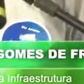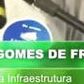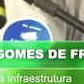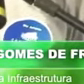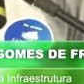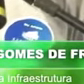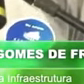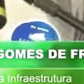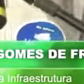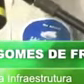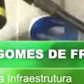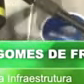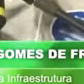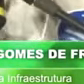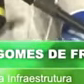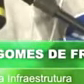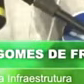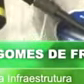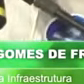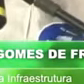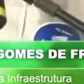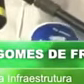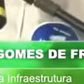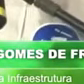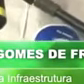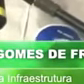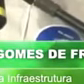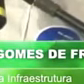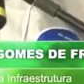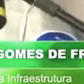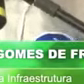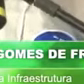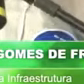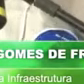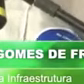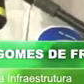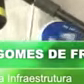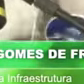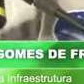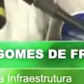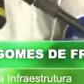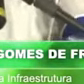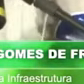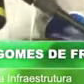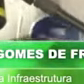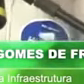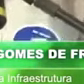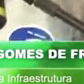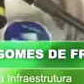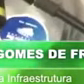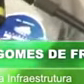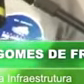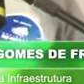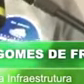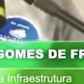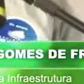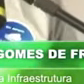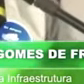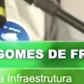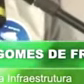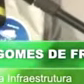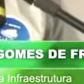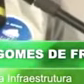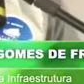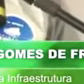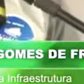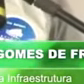genético países que não produzem vão passar a produzir a competividade vai aumentar